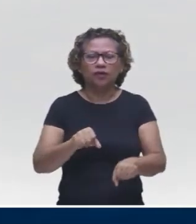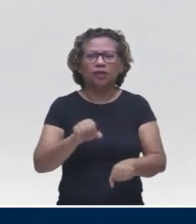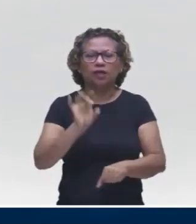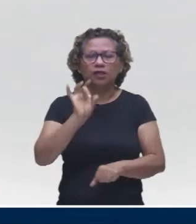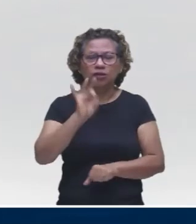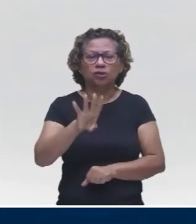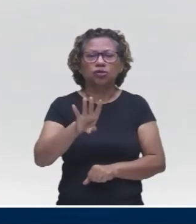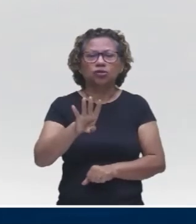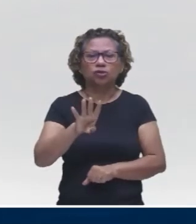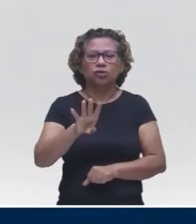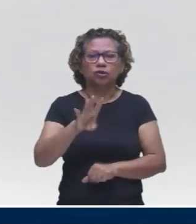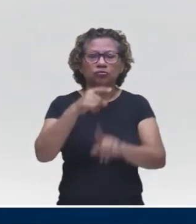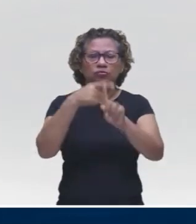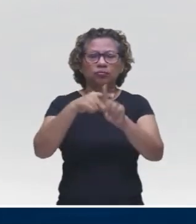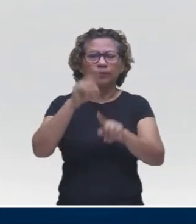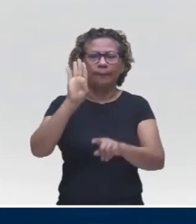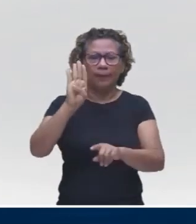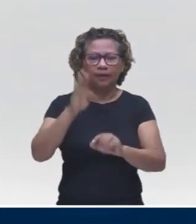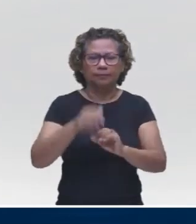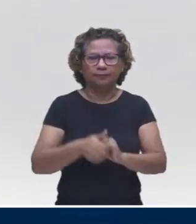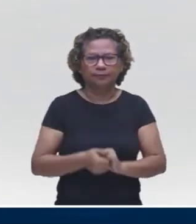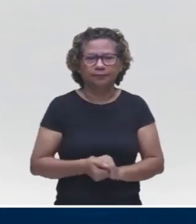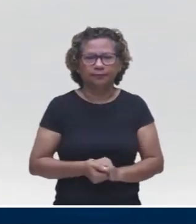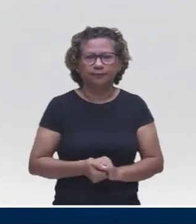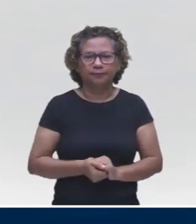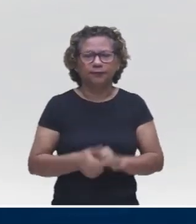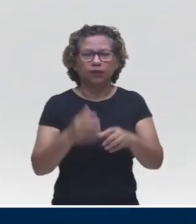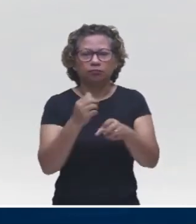Beleza? Então, calculamos aqui